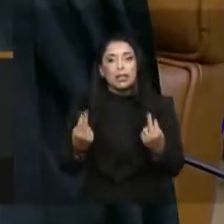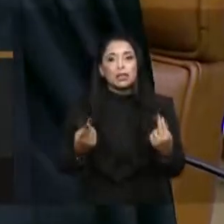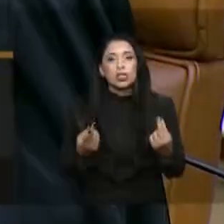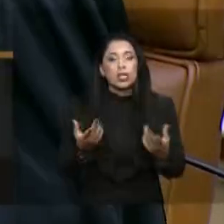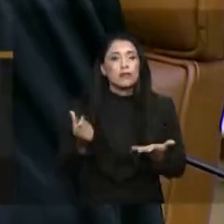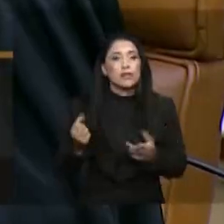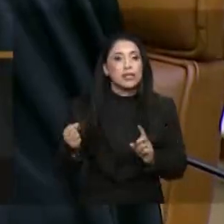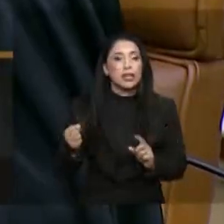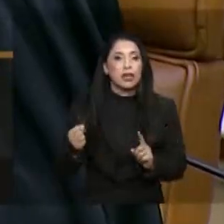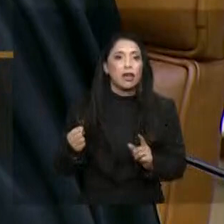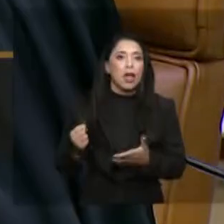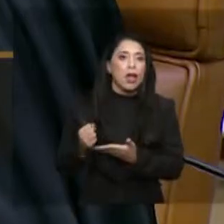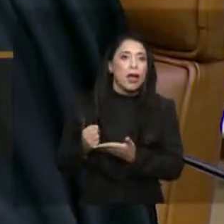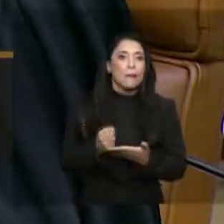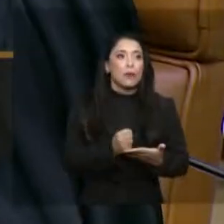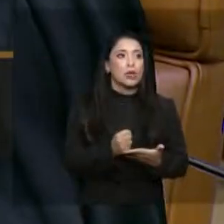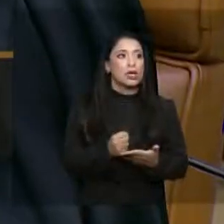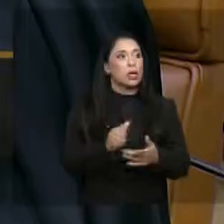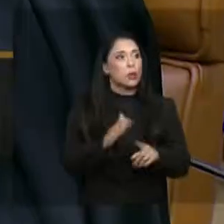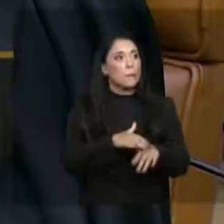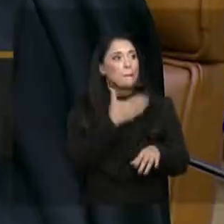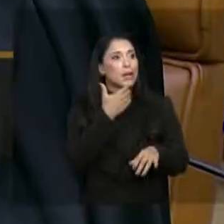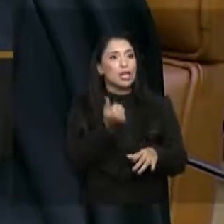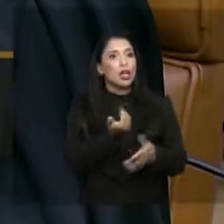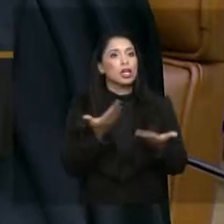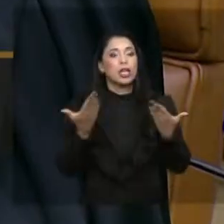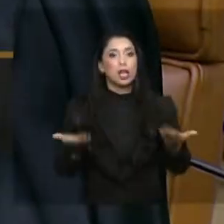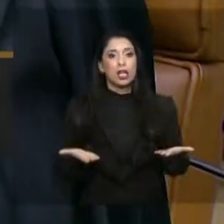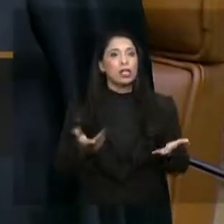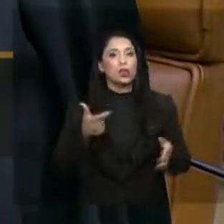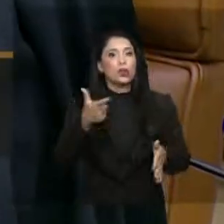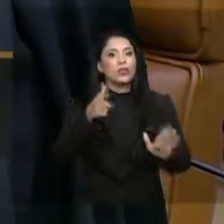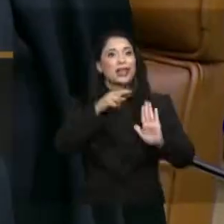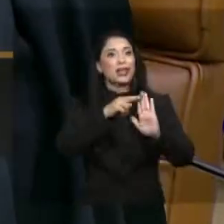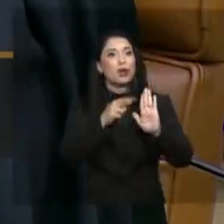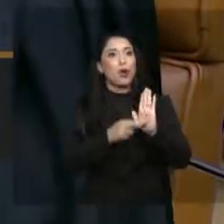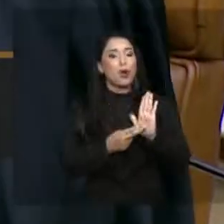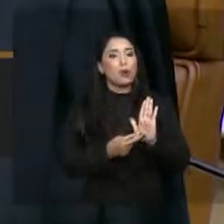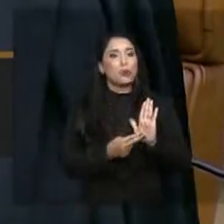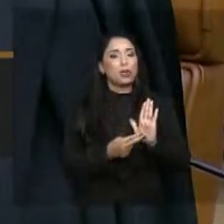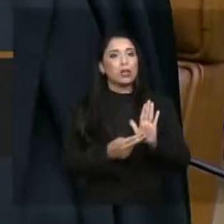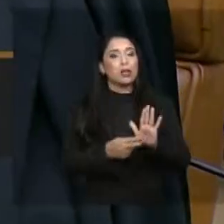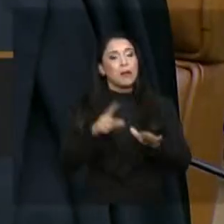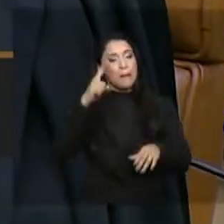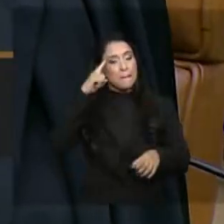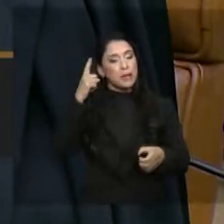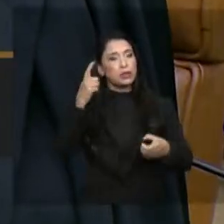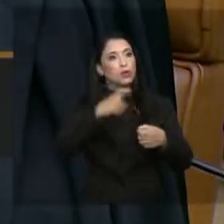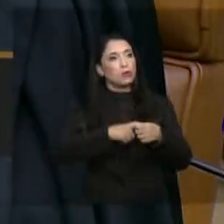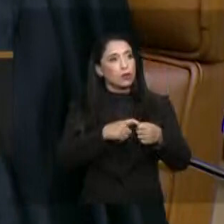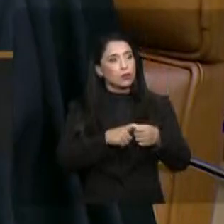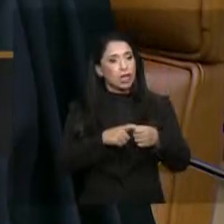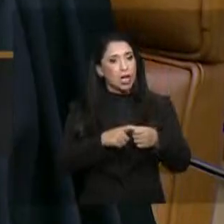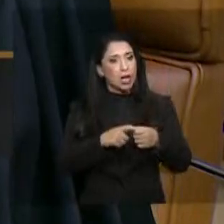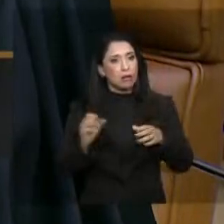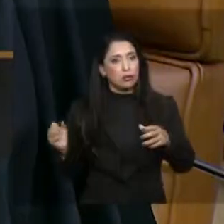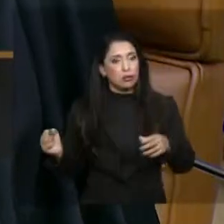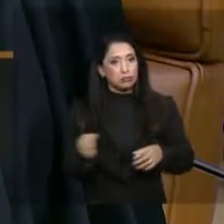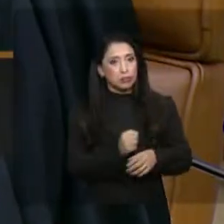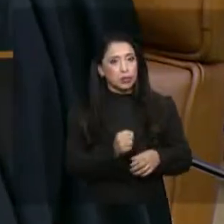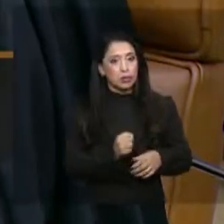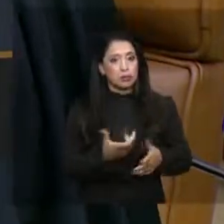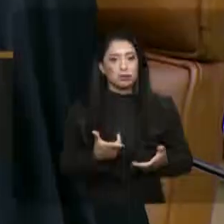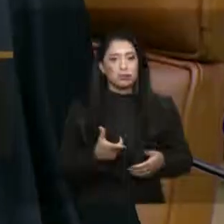havia nenhuma norma específica para regulamentar. A extradição foi julgada 5-5, uma vaga